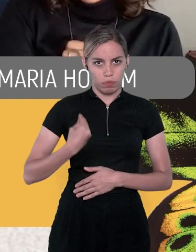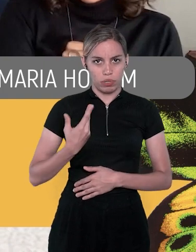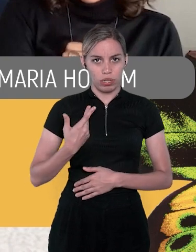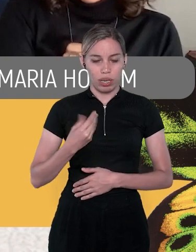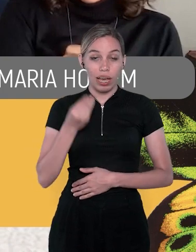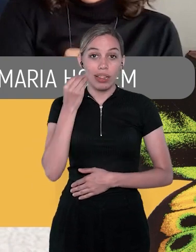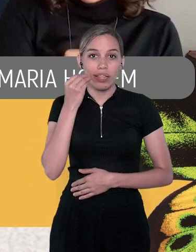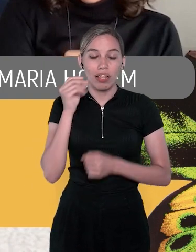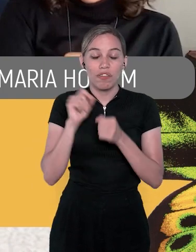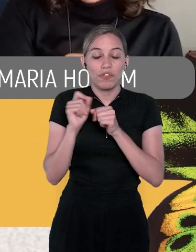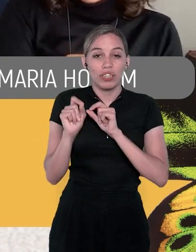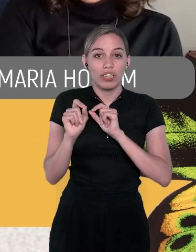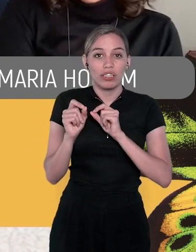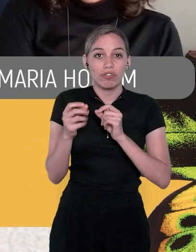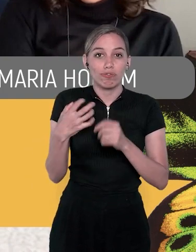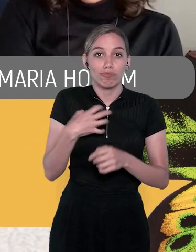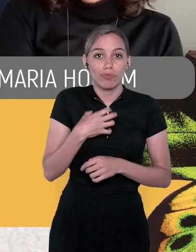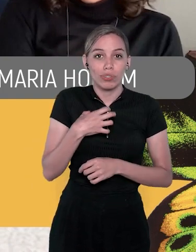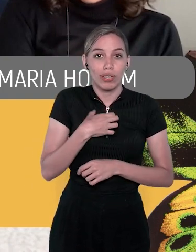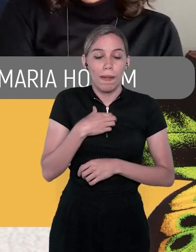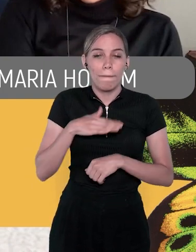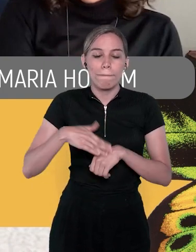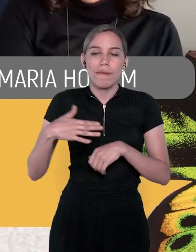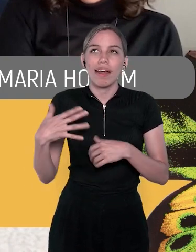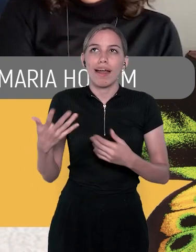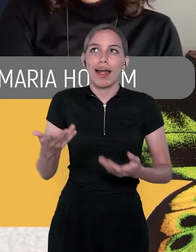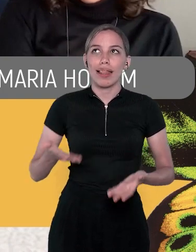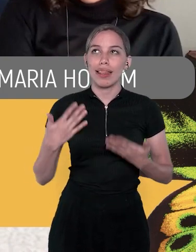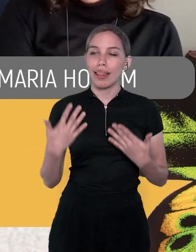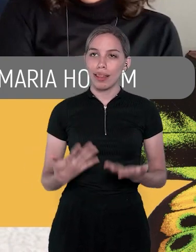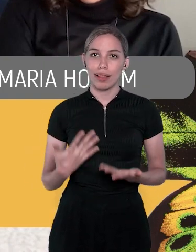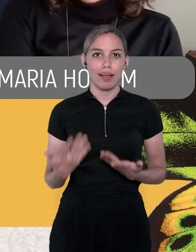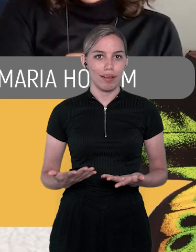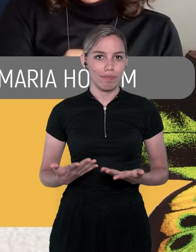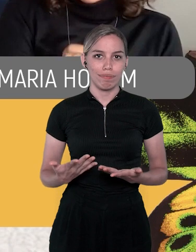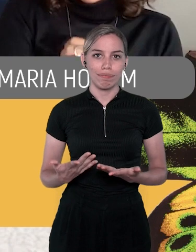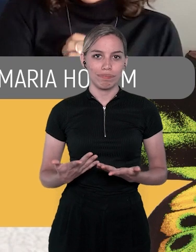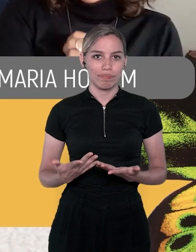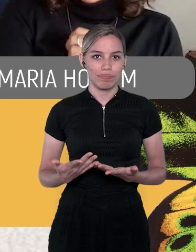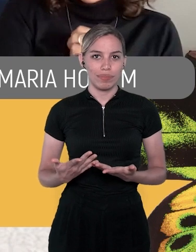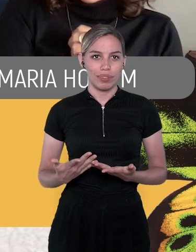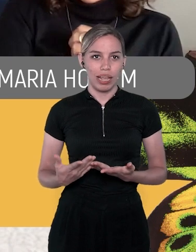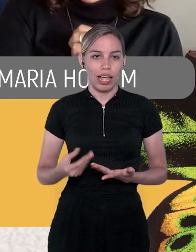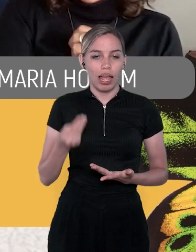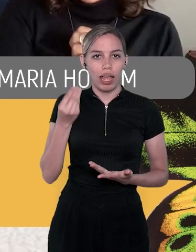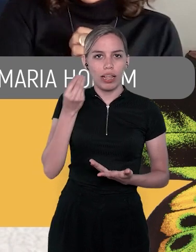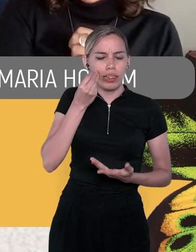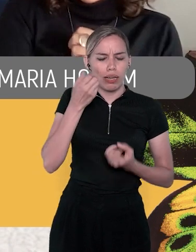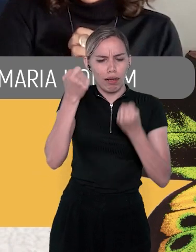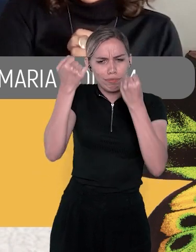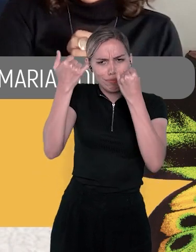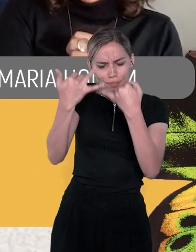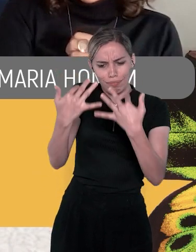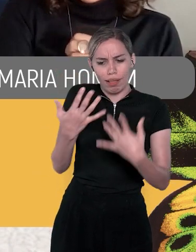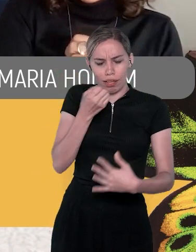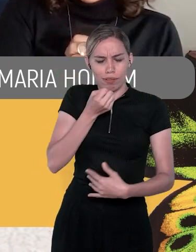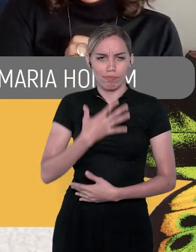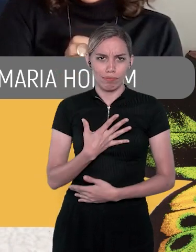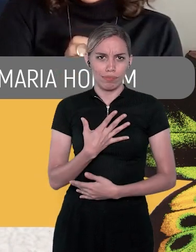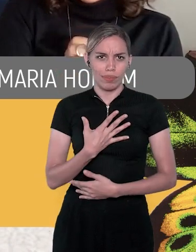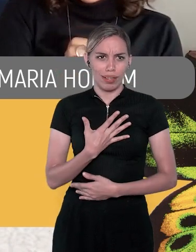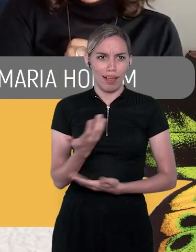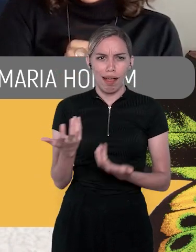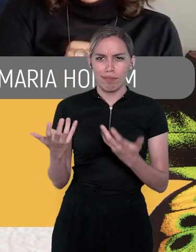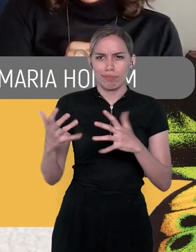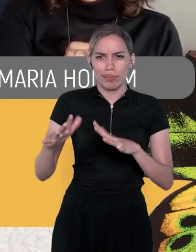ser. Eu tento fazer da forma mais leve possível e menos, digamos, didática possível, né? Não quero